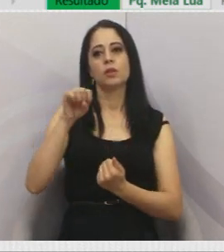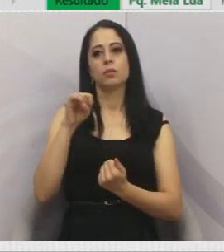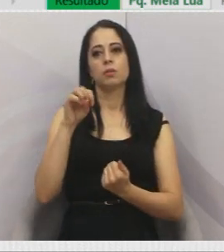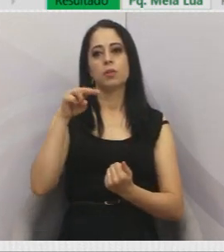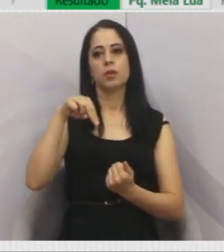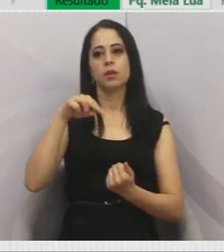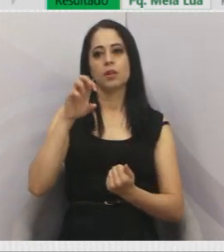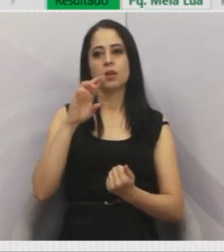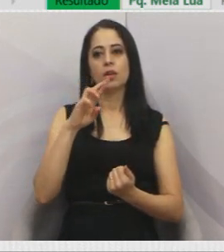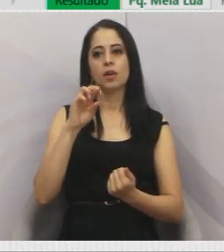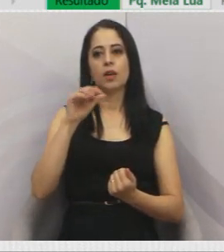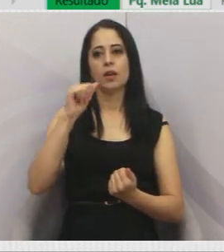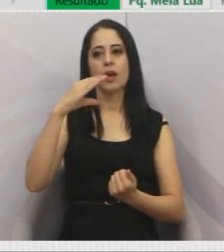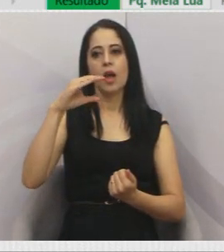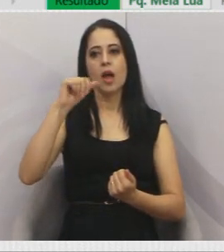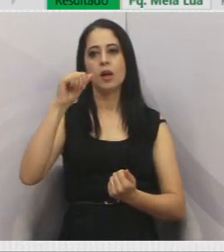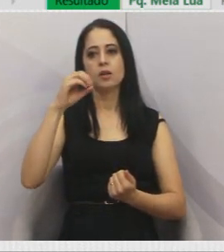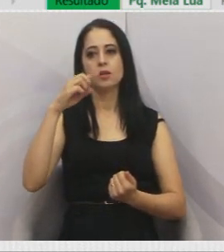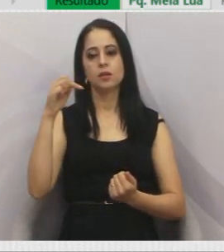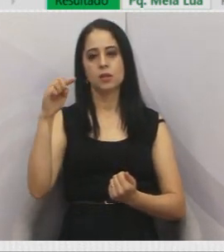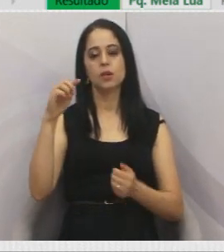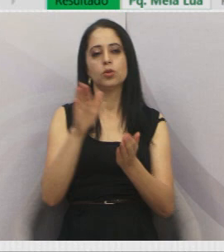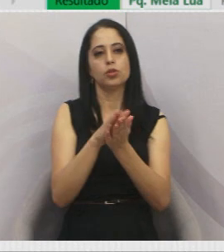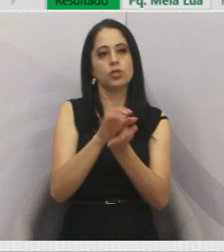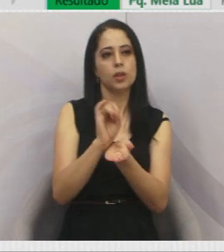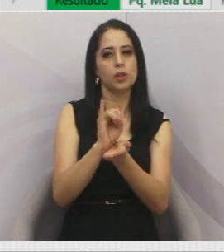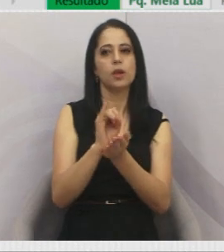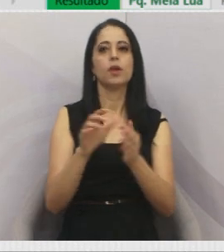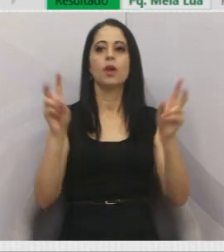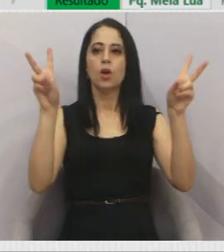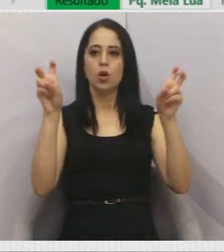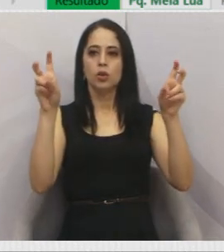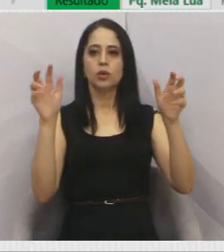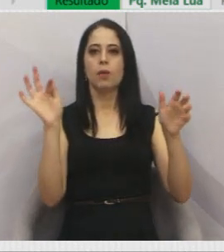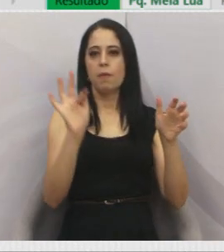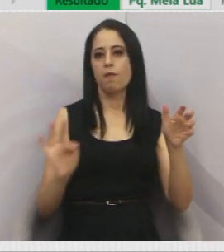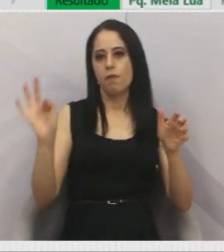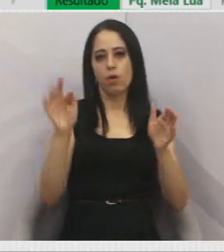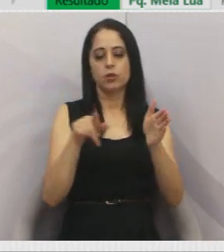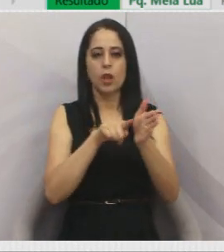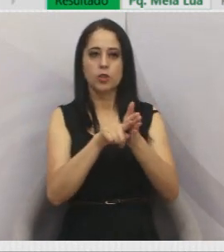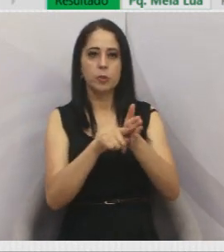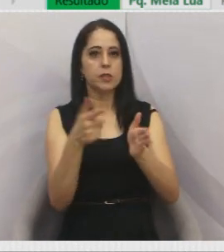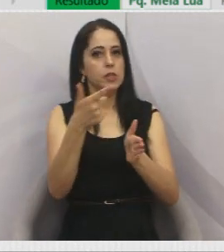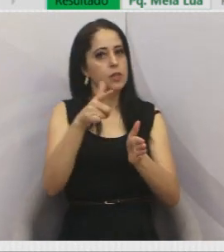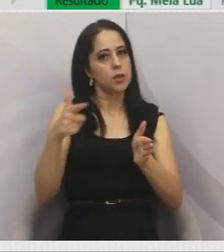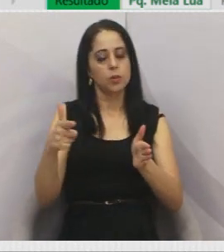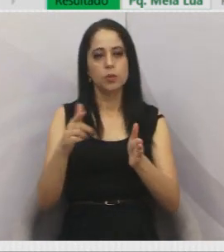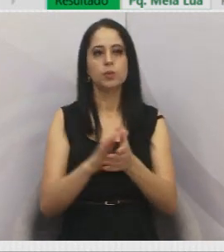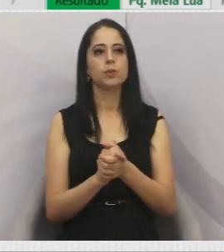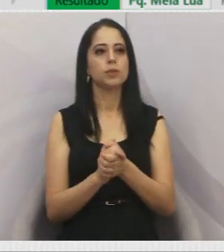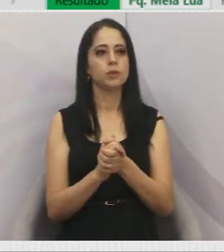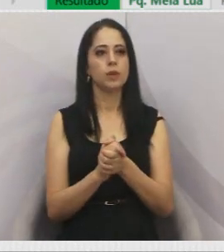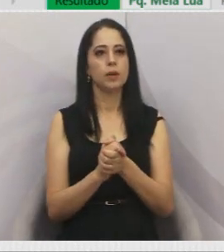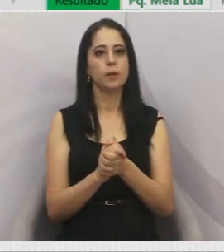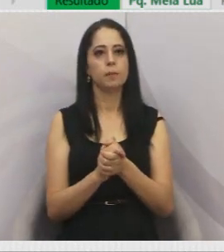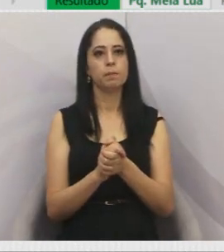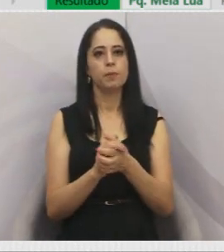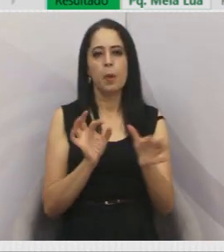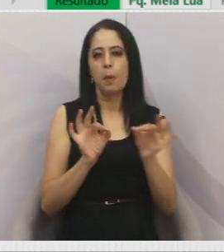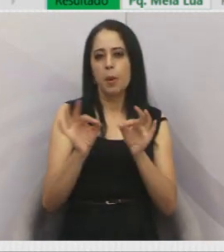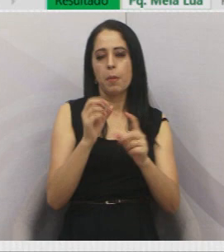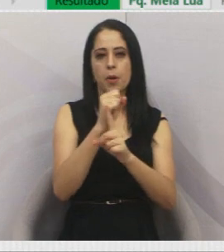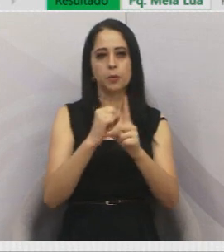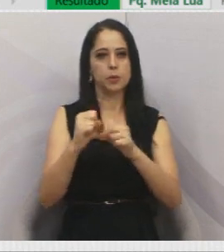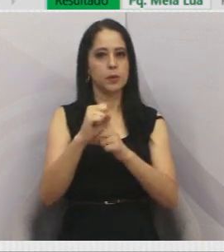Jacareí. Segmento entidades acadêmicas e de pesquisa, voto em branco. Segmento organização da sociedade civil, voto